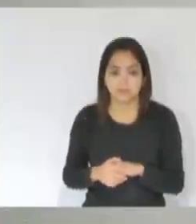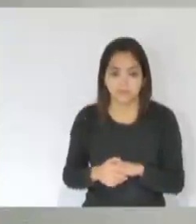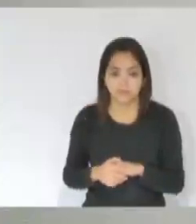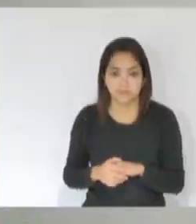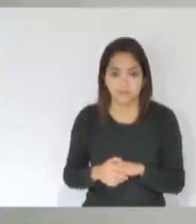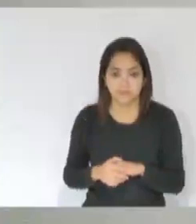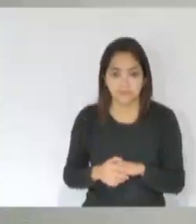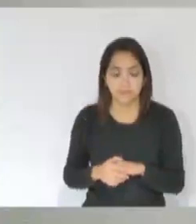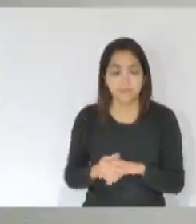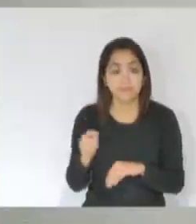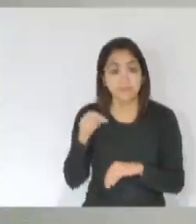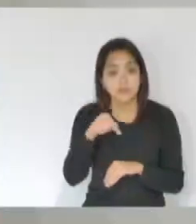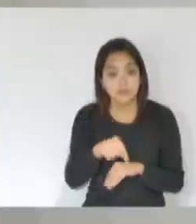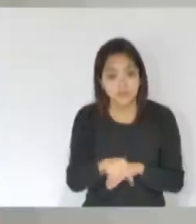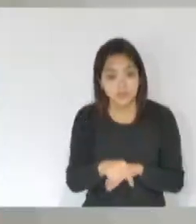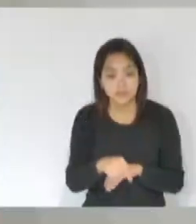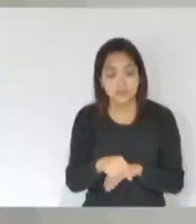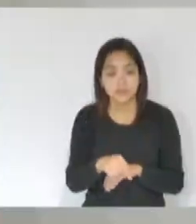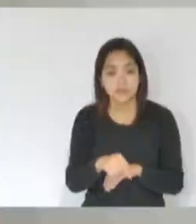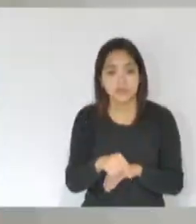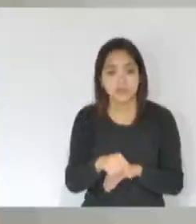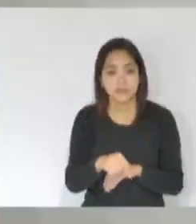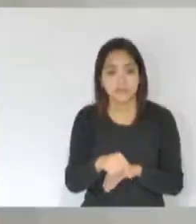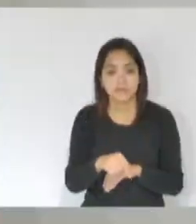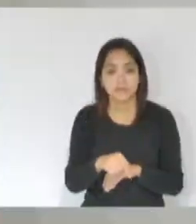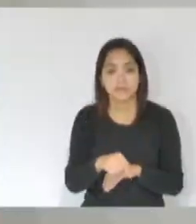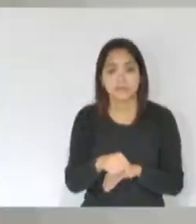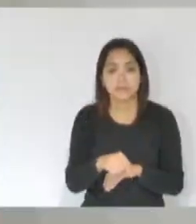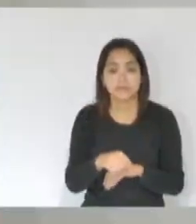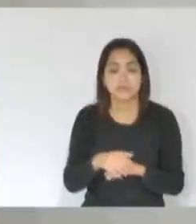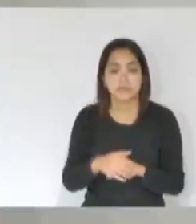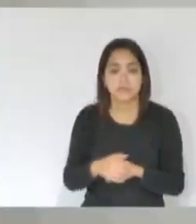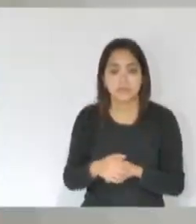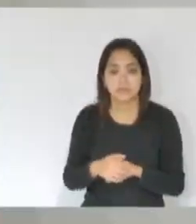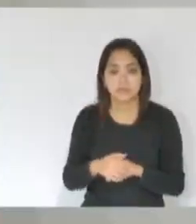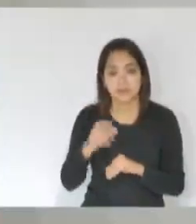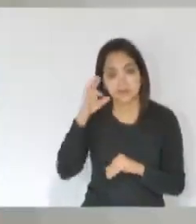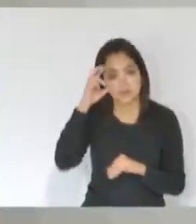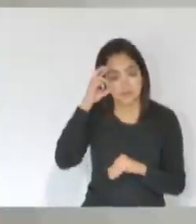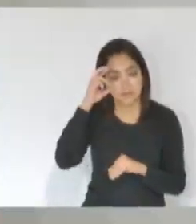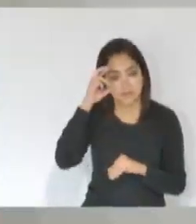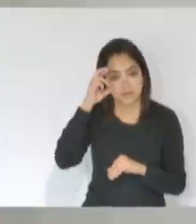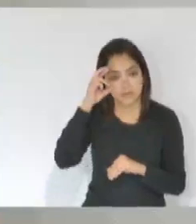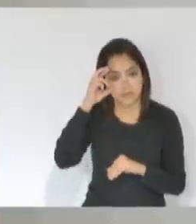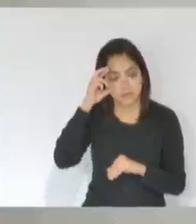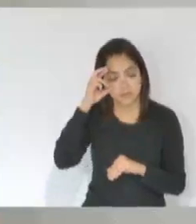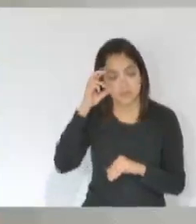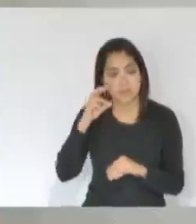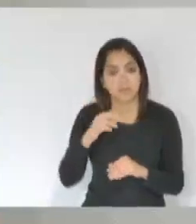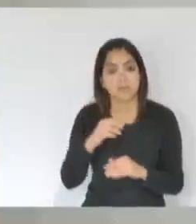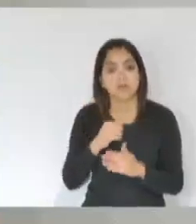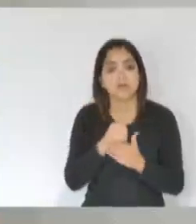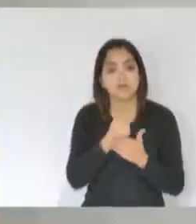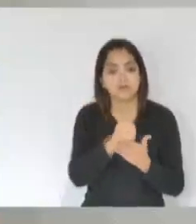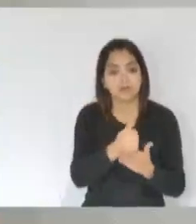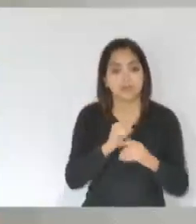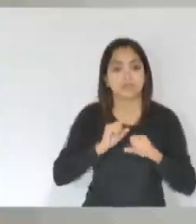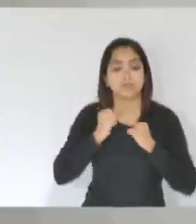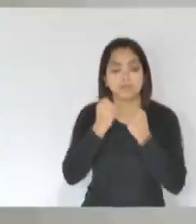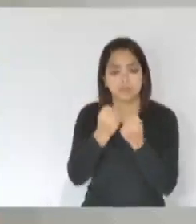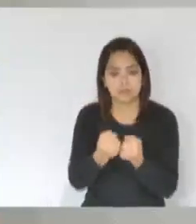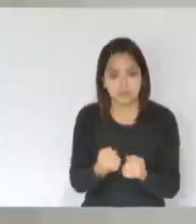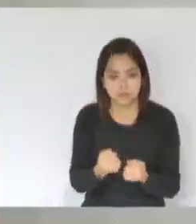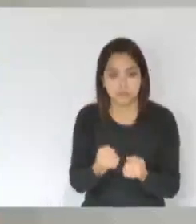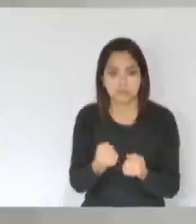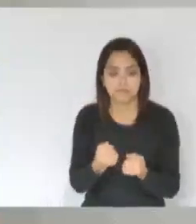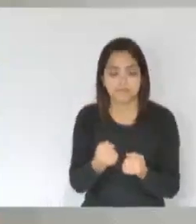estando aqui o deputado Alba, eu me irmano a esse esforço que